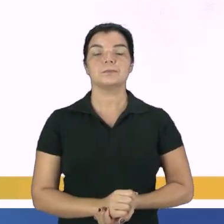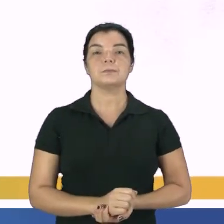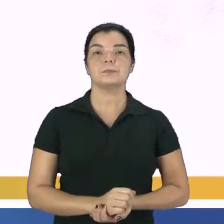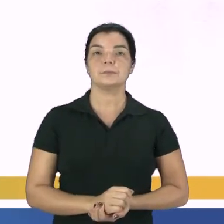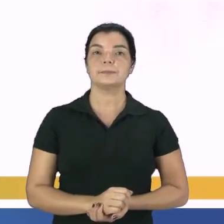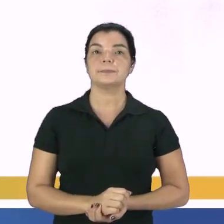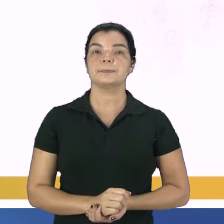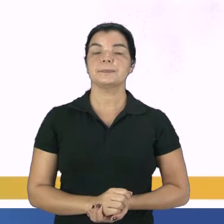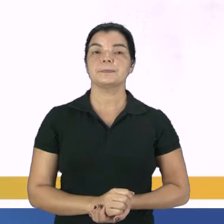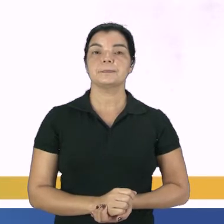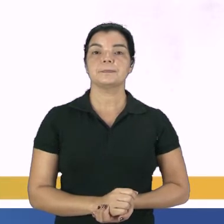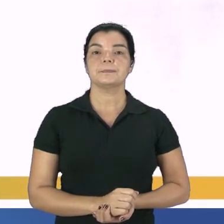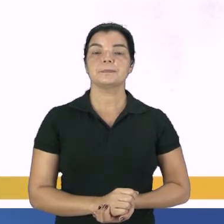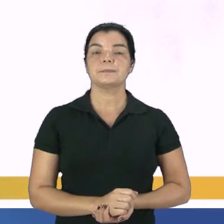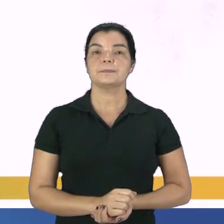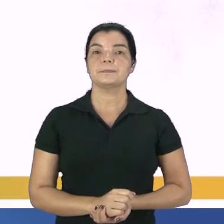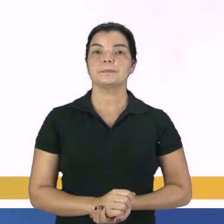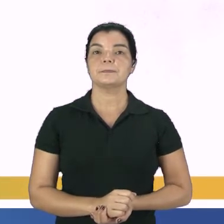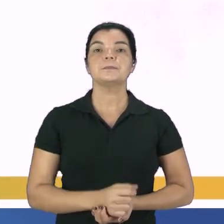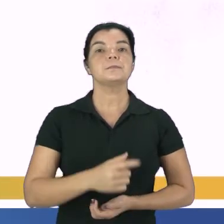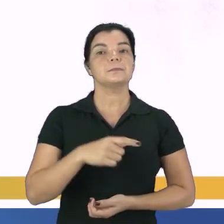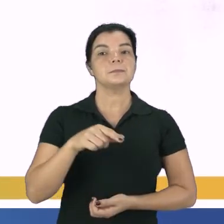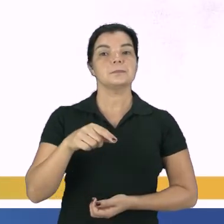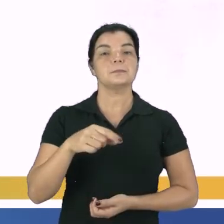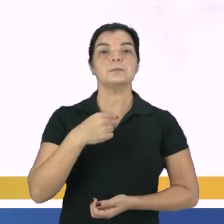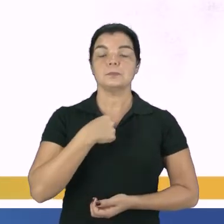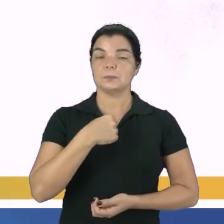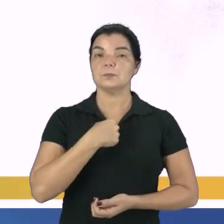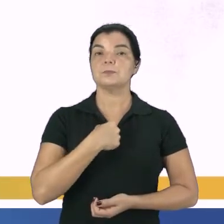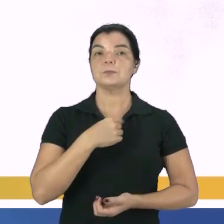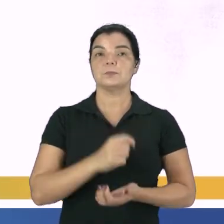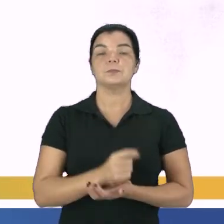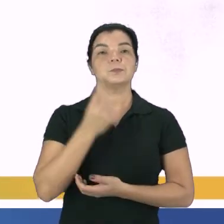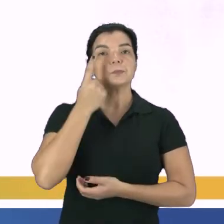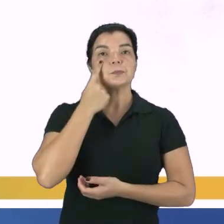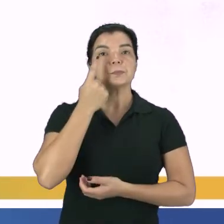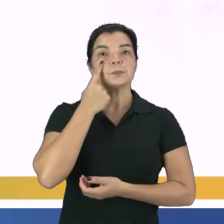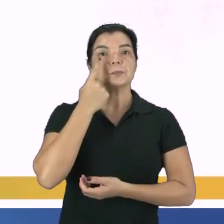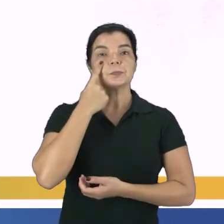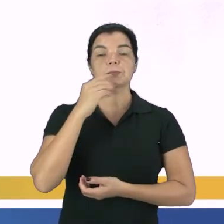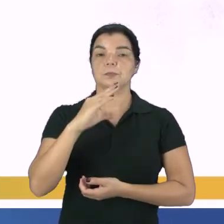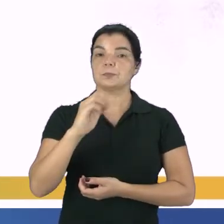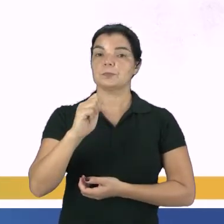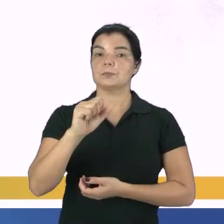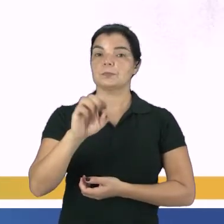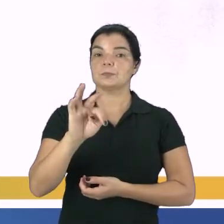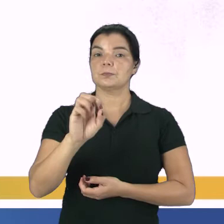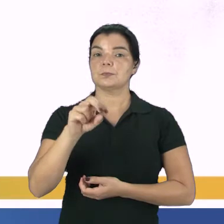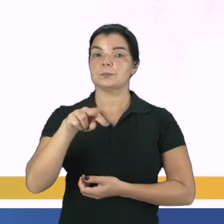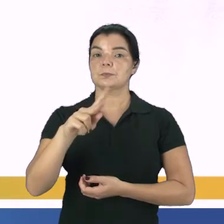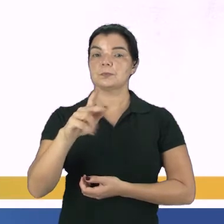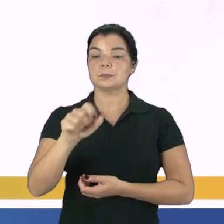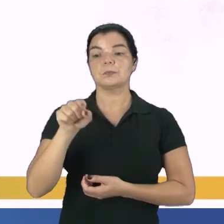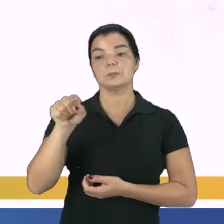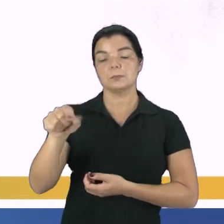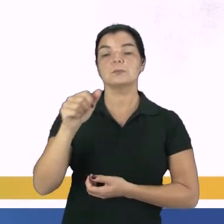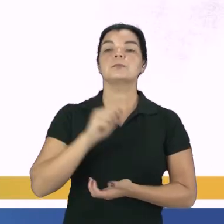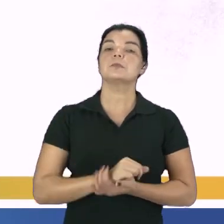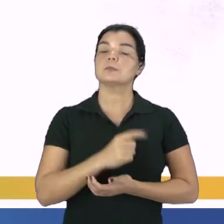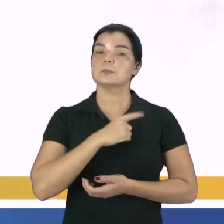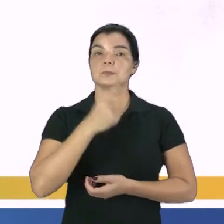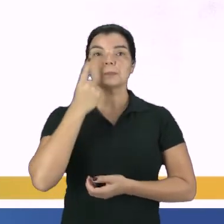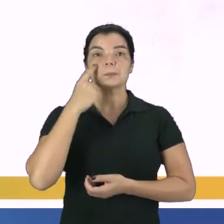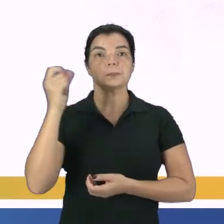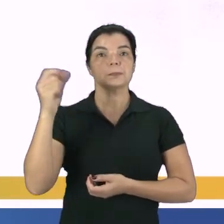She has blue eyes. Eu tenho olhos castanhos e ela tem olhos